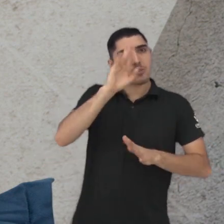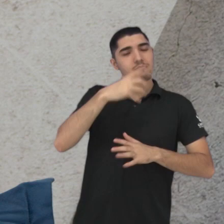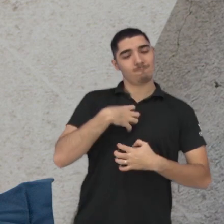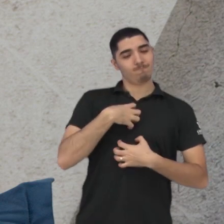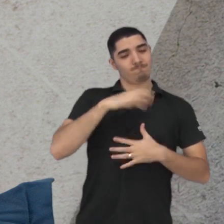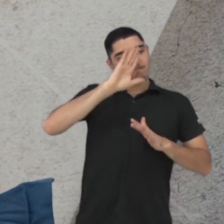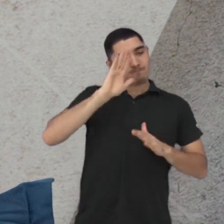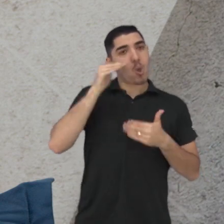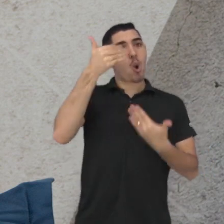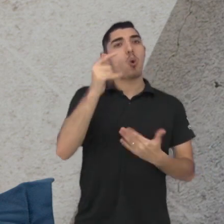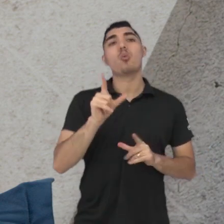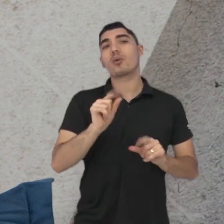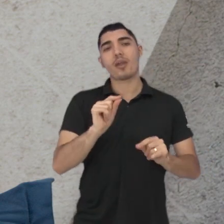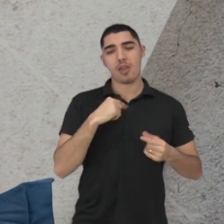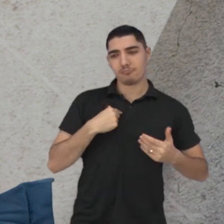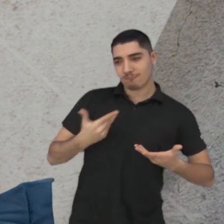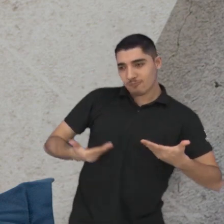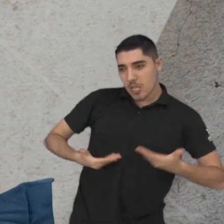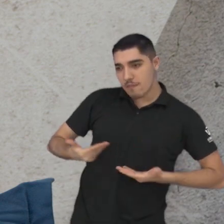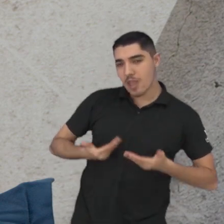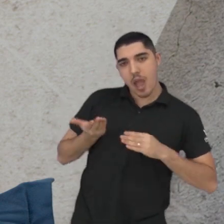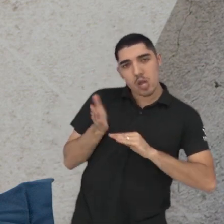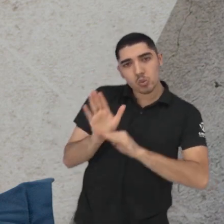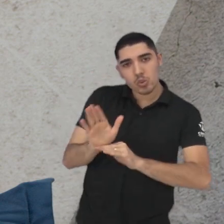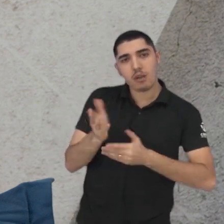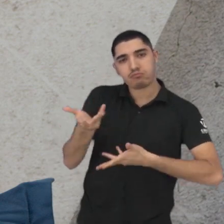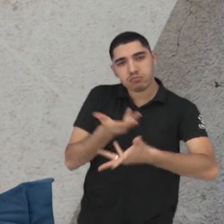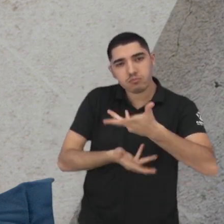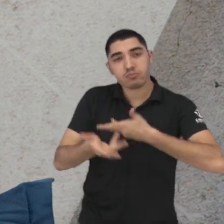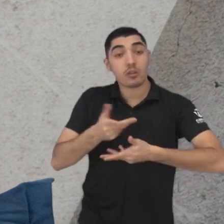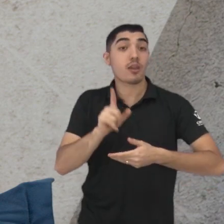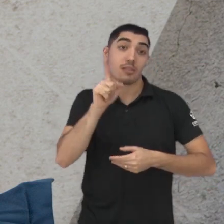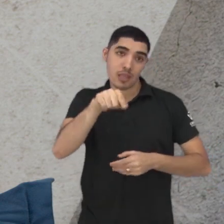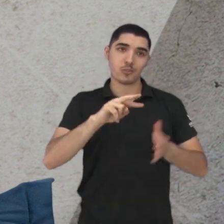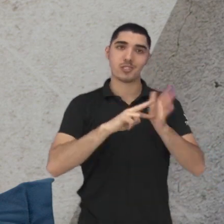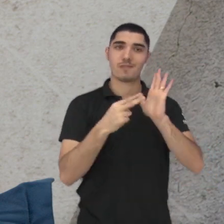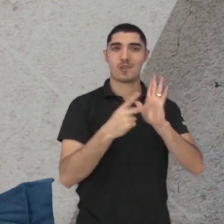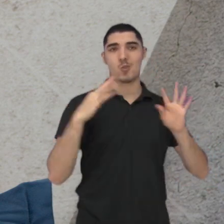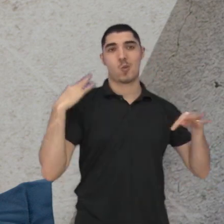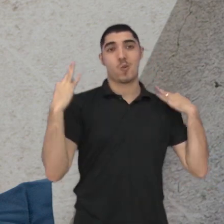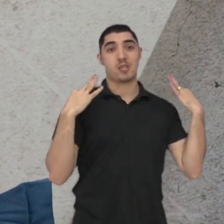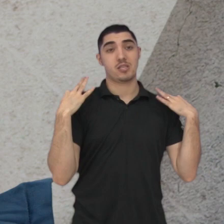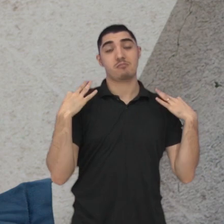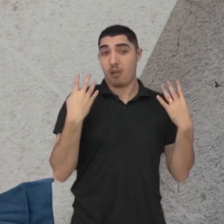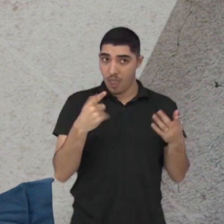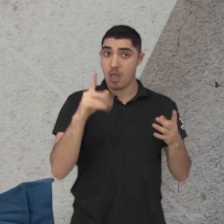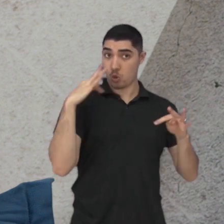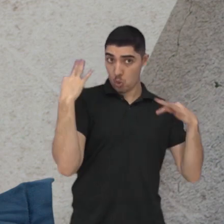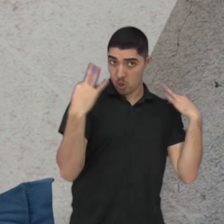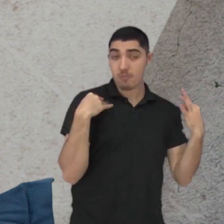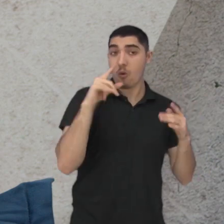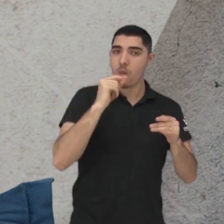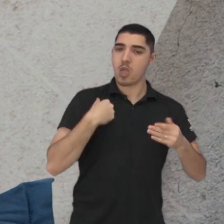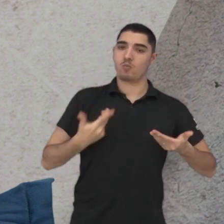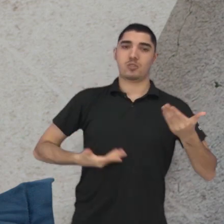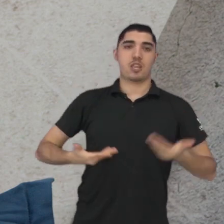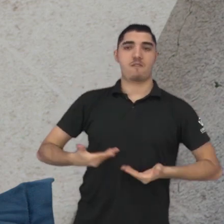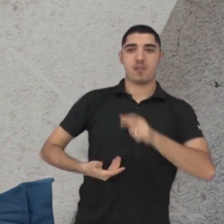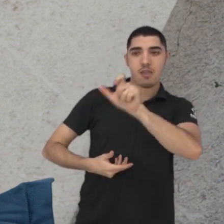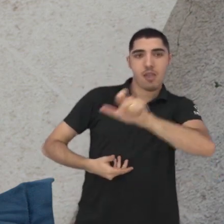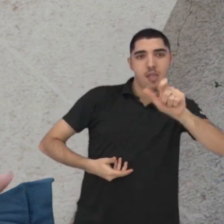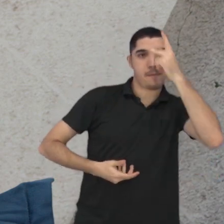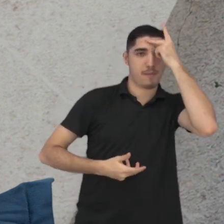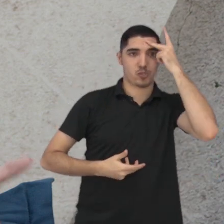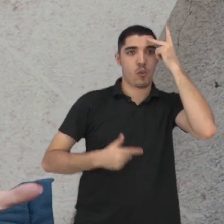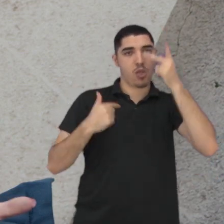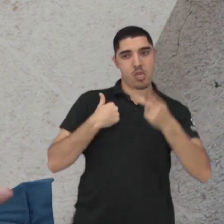uma honra, né? Então, quando a gente trabalha com pessoas, a gente tem que entender, nesse sentido do turismo, que a gente está servindo as pessoas. Então, a hospitalidade, ela